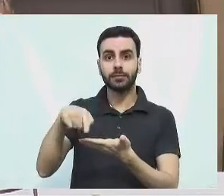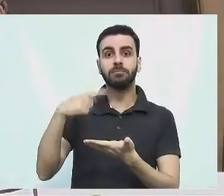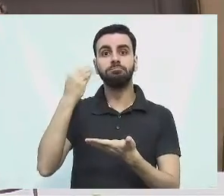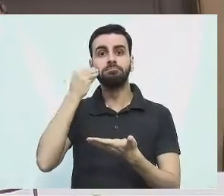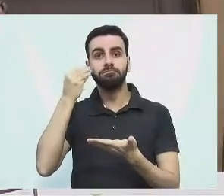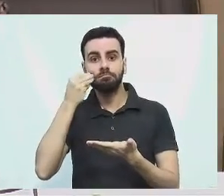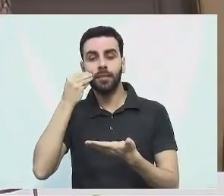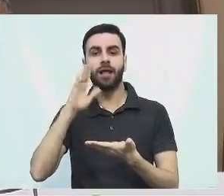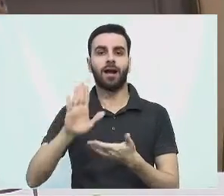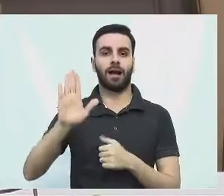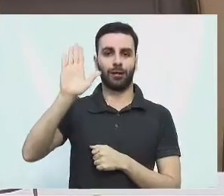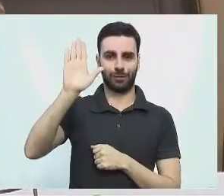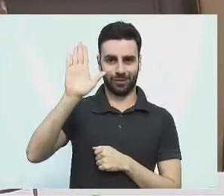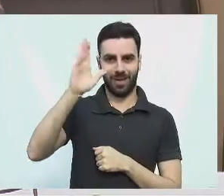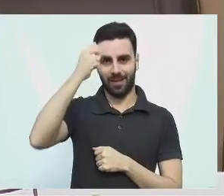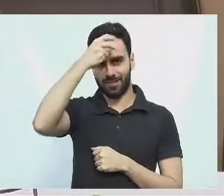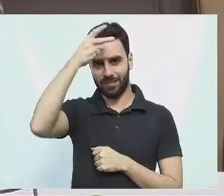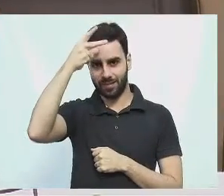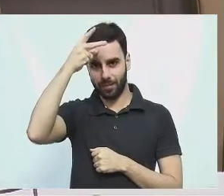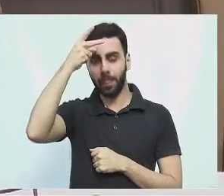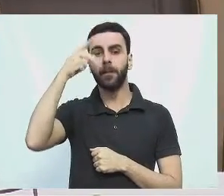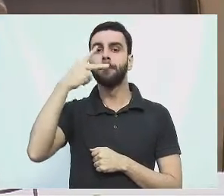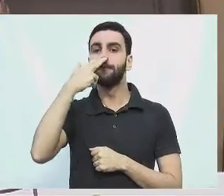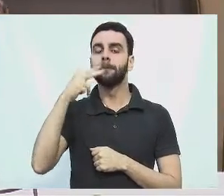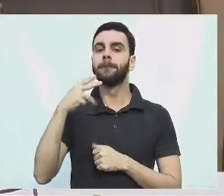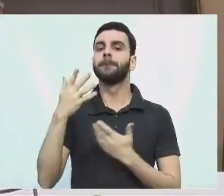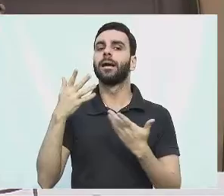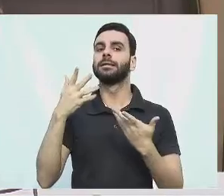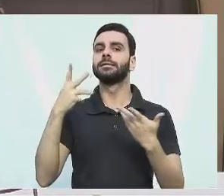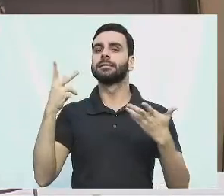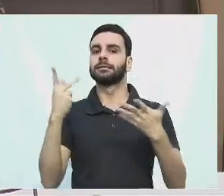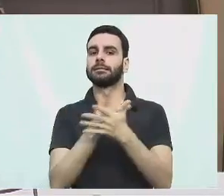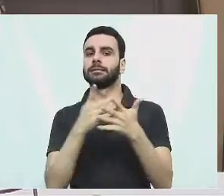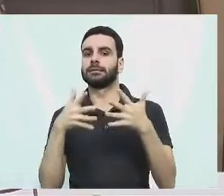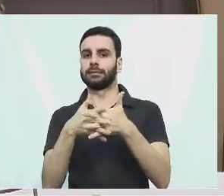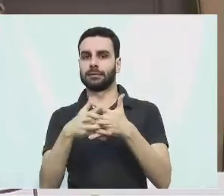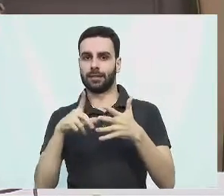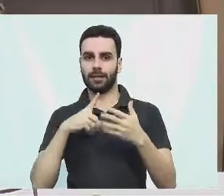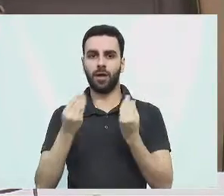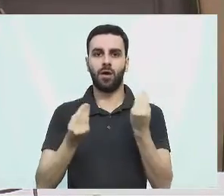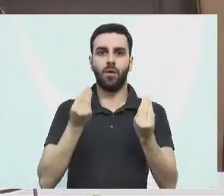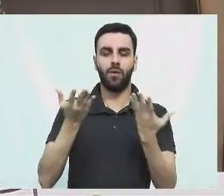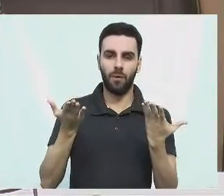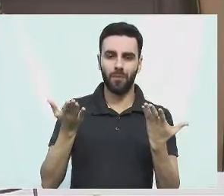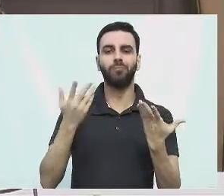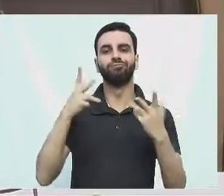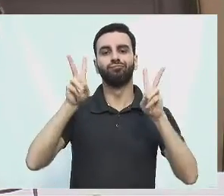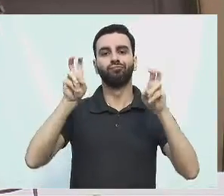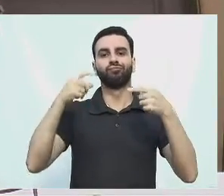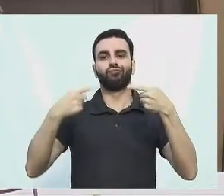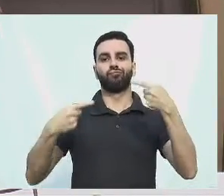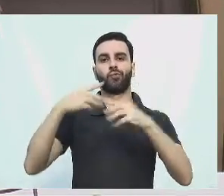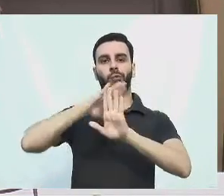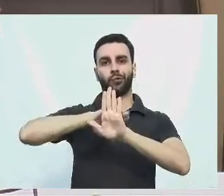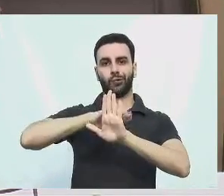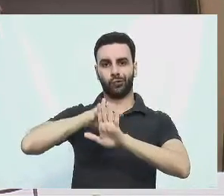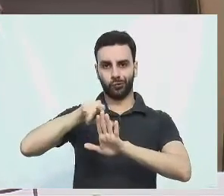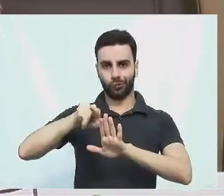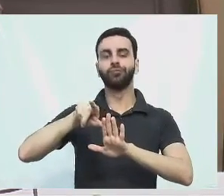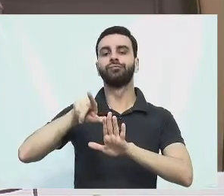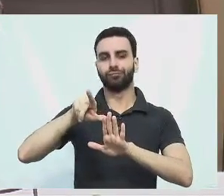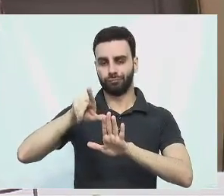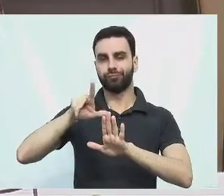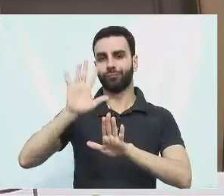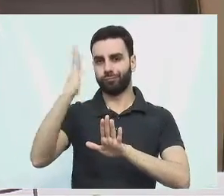virou um candidato, e eu acho que lá em cima houve essa dificuldade, a política emperrando o desenvolvimento da cidade,